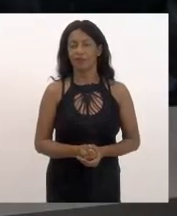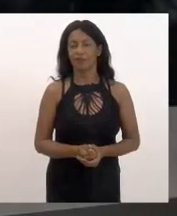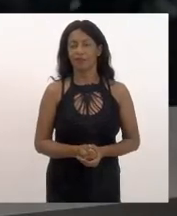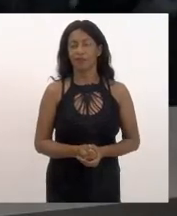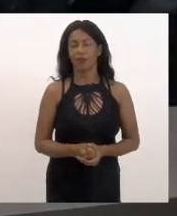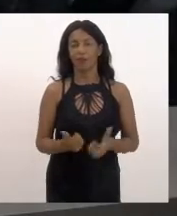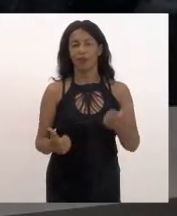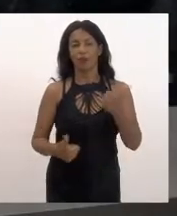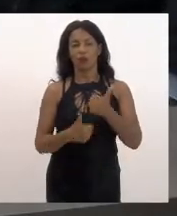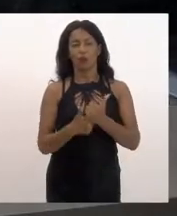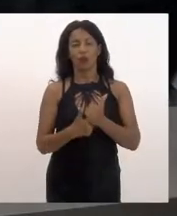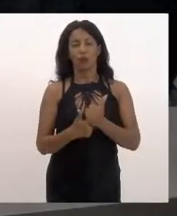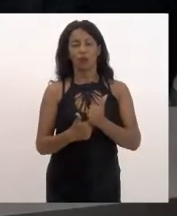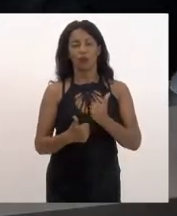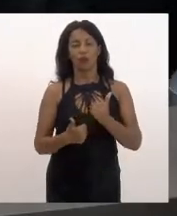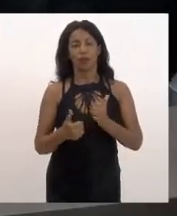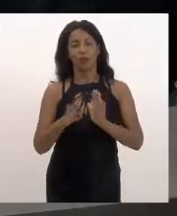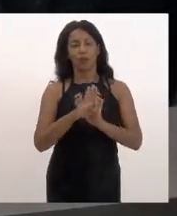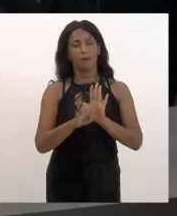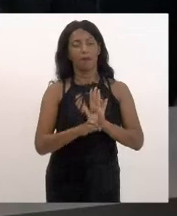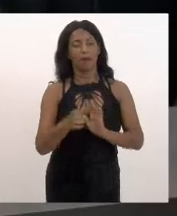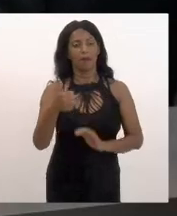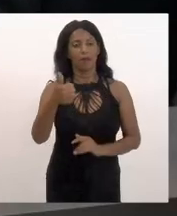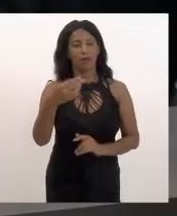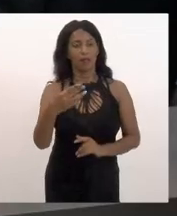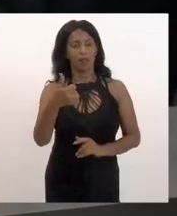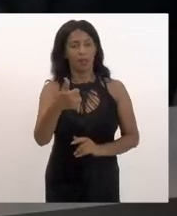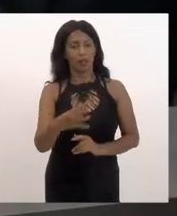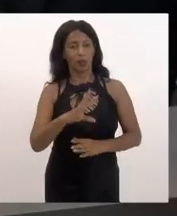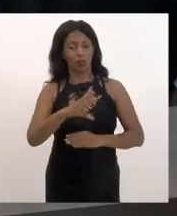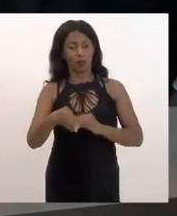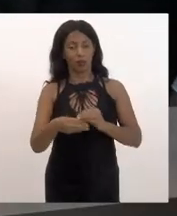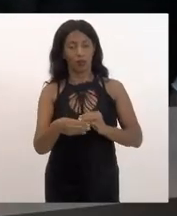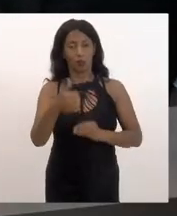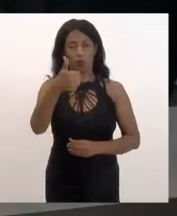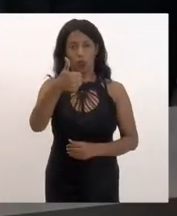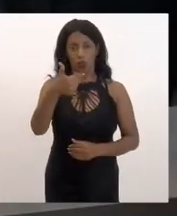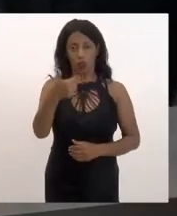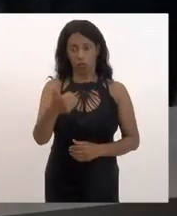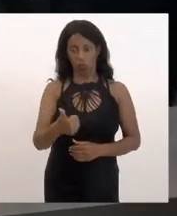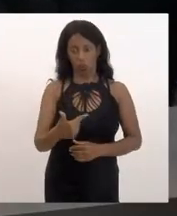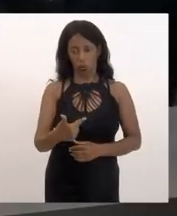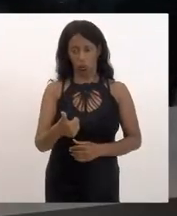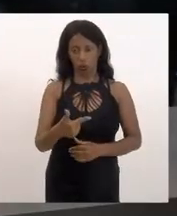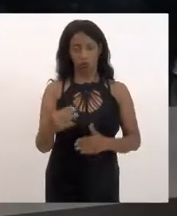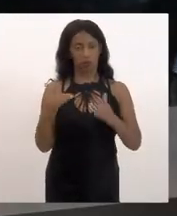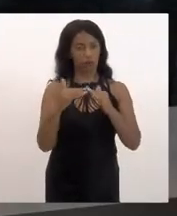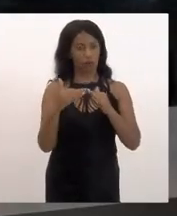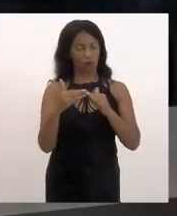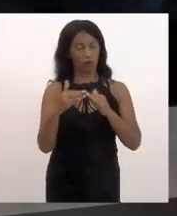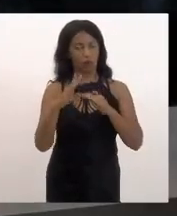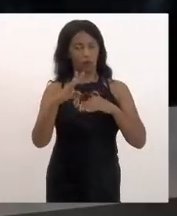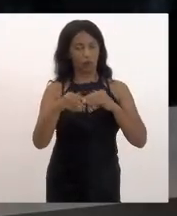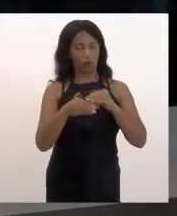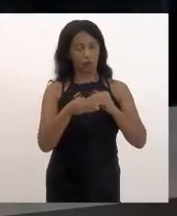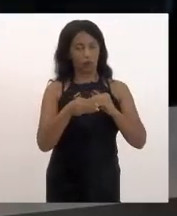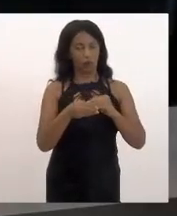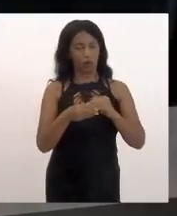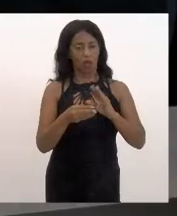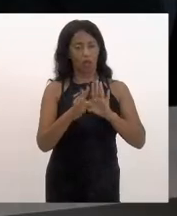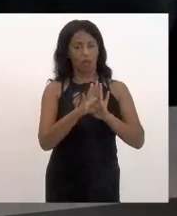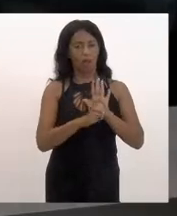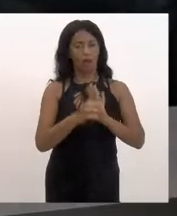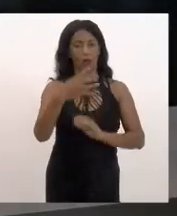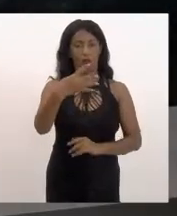Favorável com subemendas, emendas 13 e 14. Favorável com subemenda aglutinativa, as emendas 1 e 12. Favorável com subemenda aglutinativa, as emendas